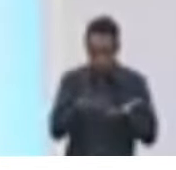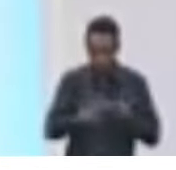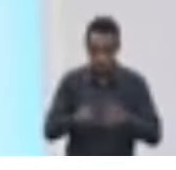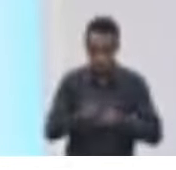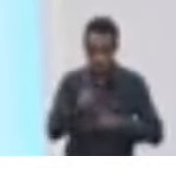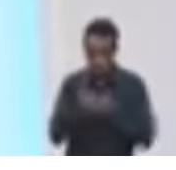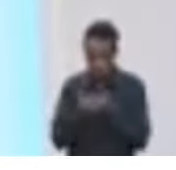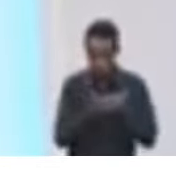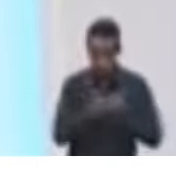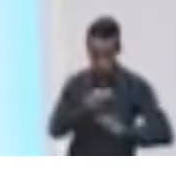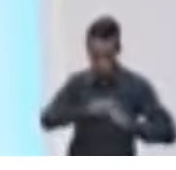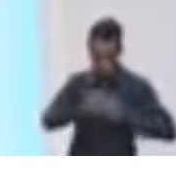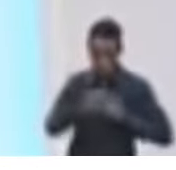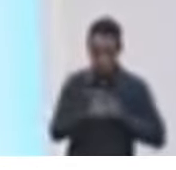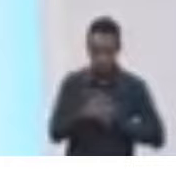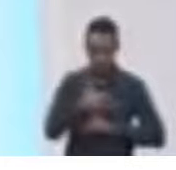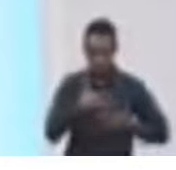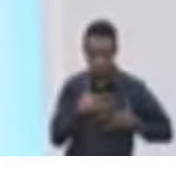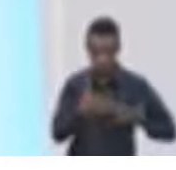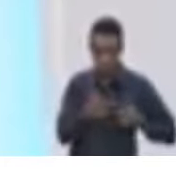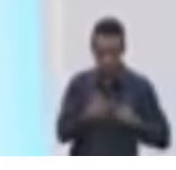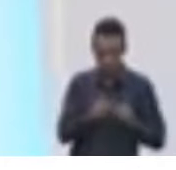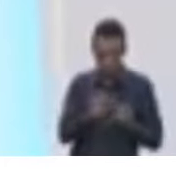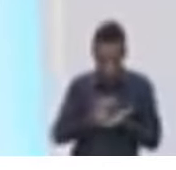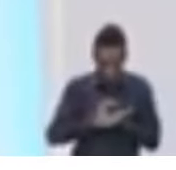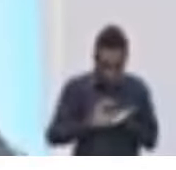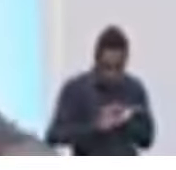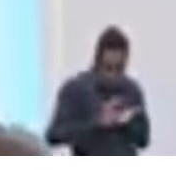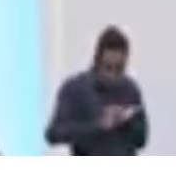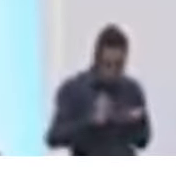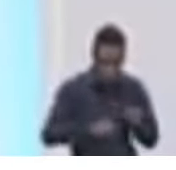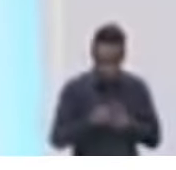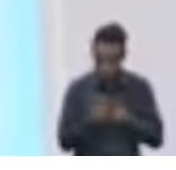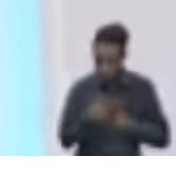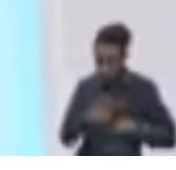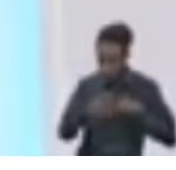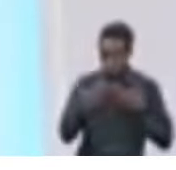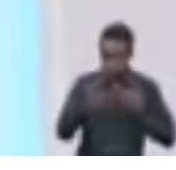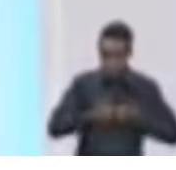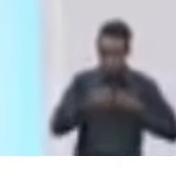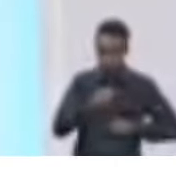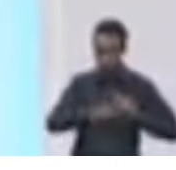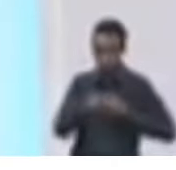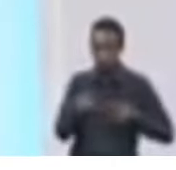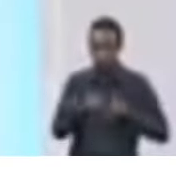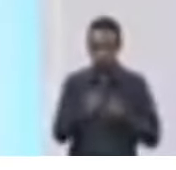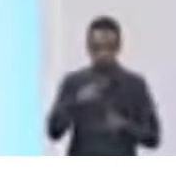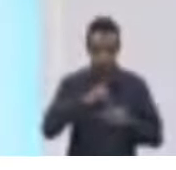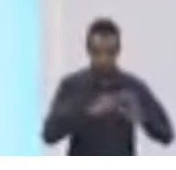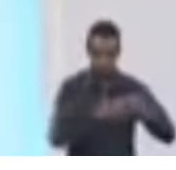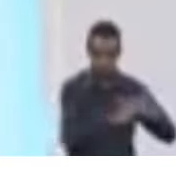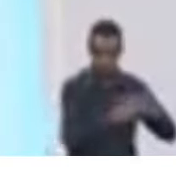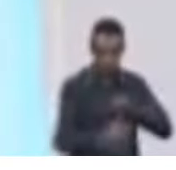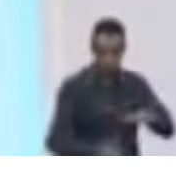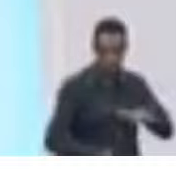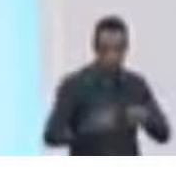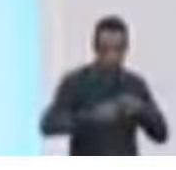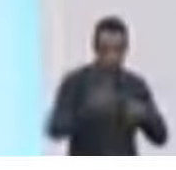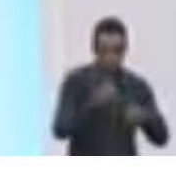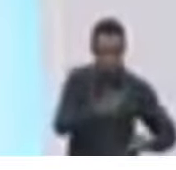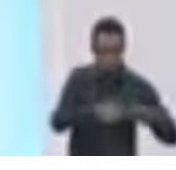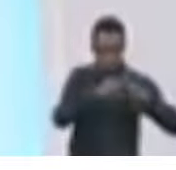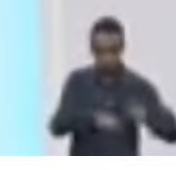economia solidária com microcrédito, de modo a que nós possamos ativar mais a economia na periferia da cidade. E